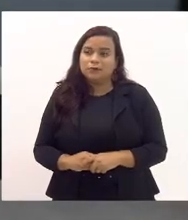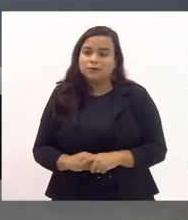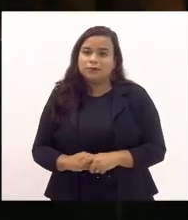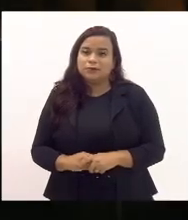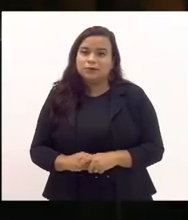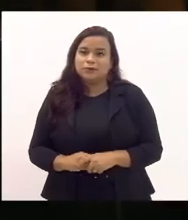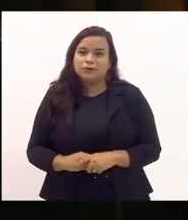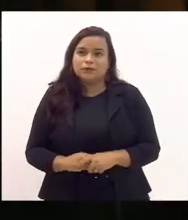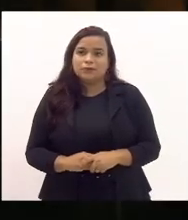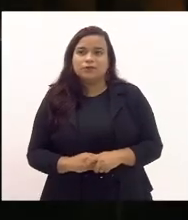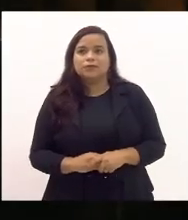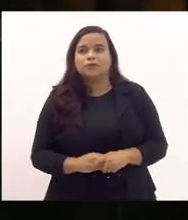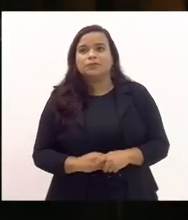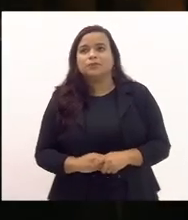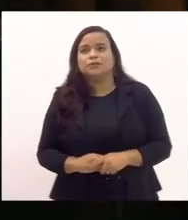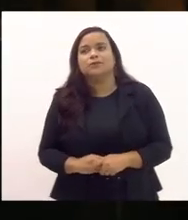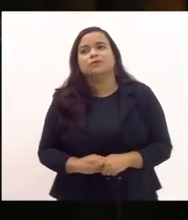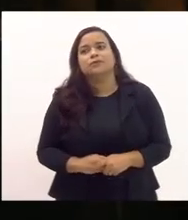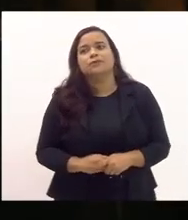Oi